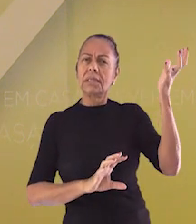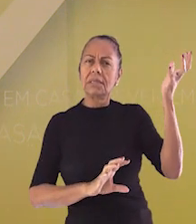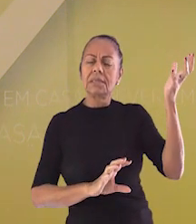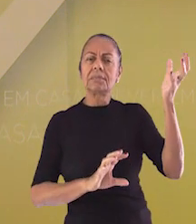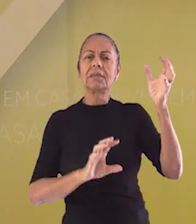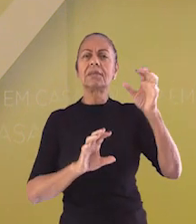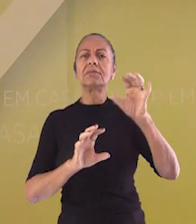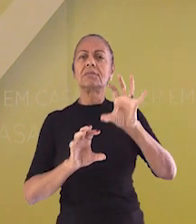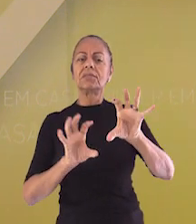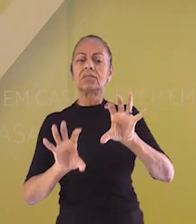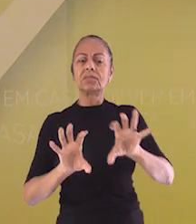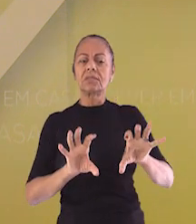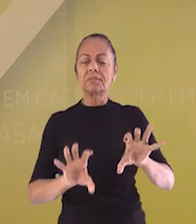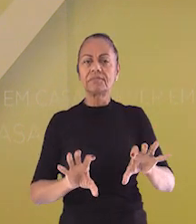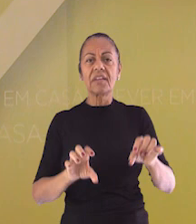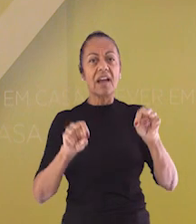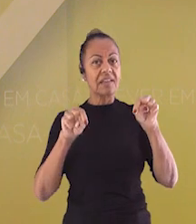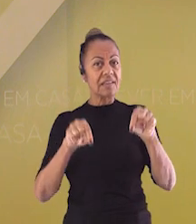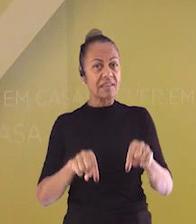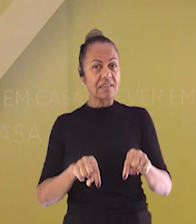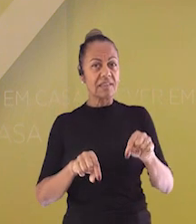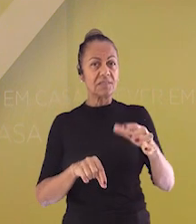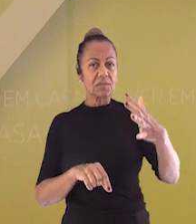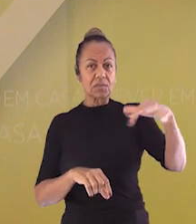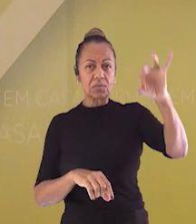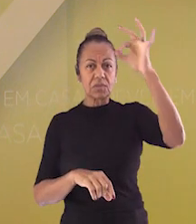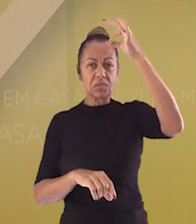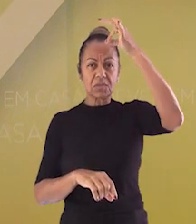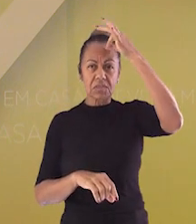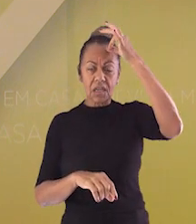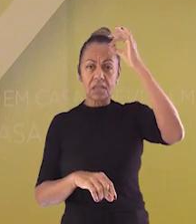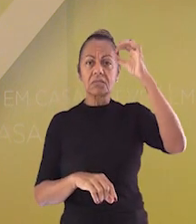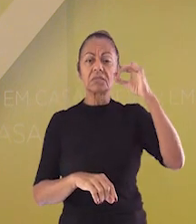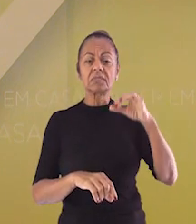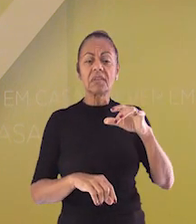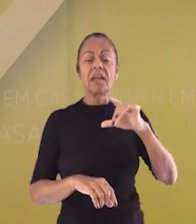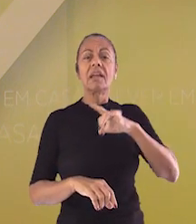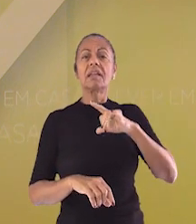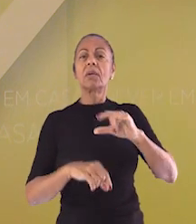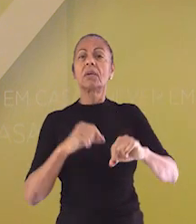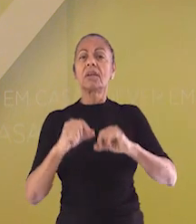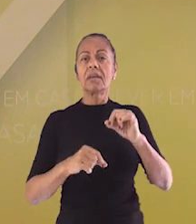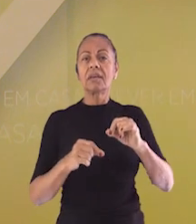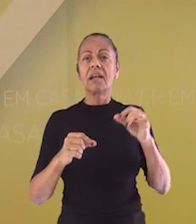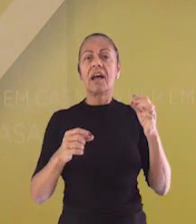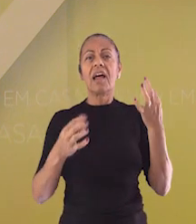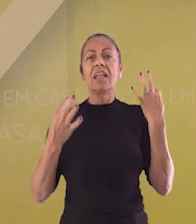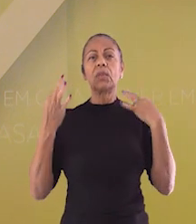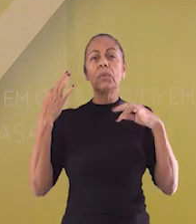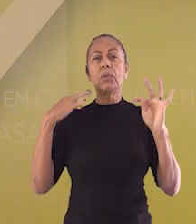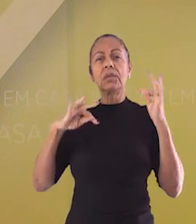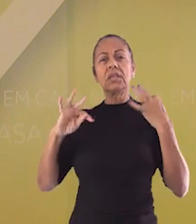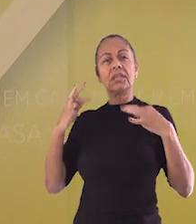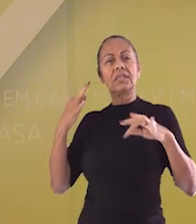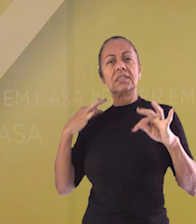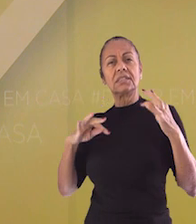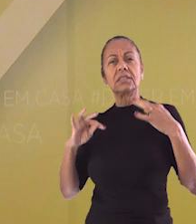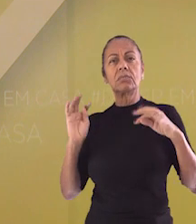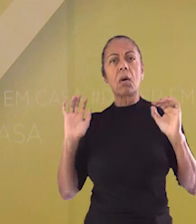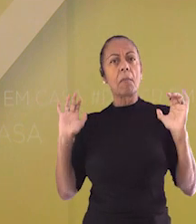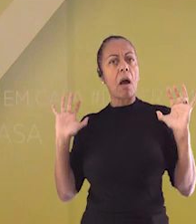As planícies costeiras aqui no Espírito Santo, por exemplo, são grandes atrativos para turistas. Nossas